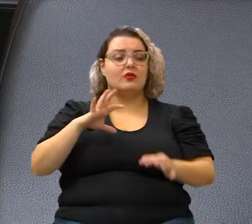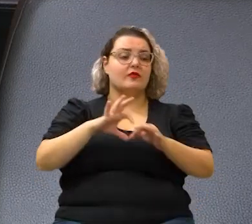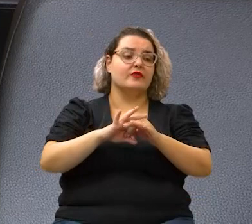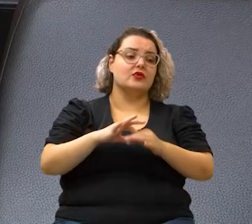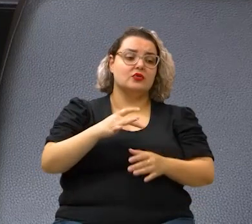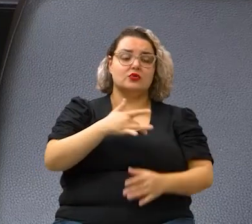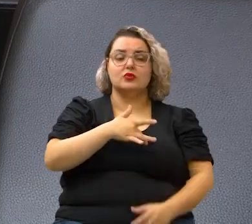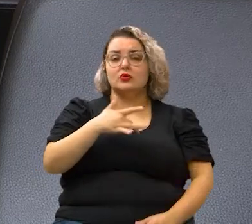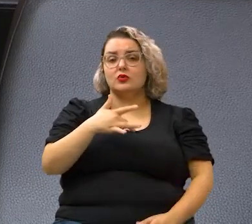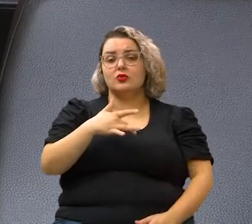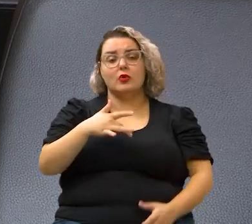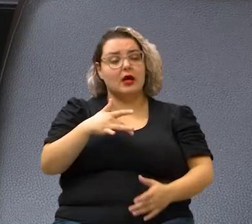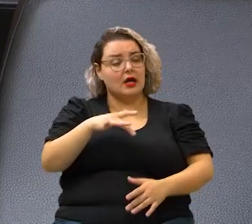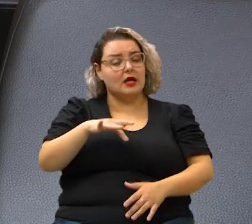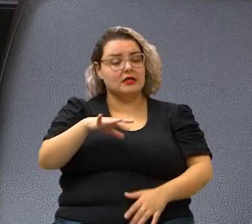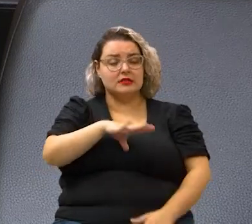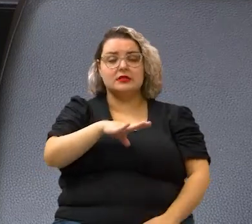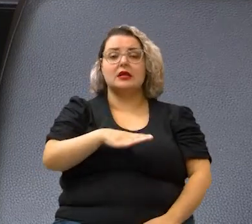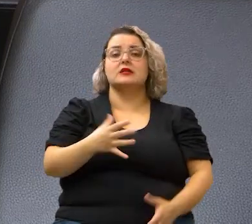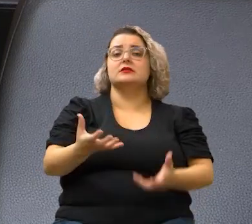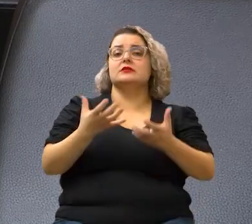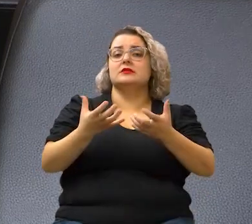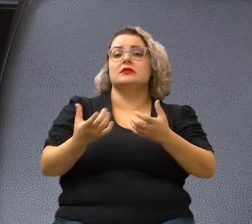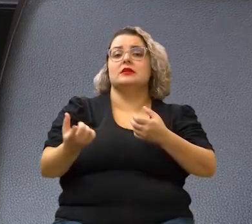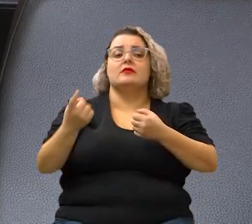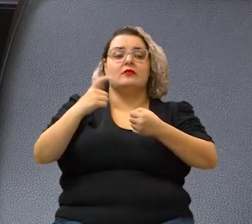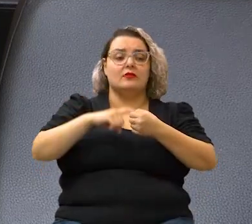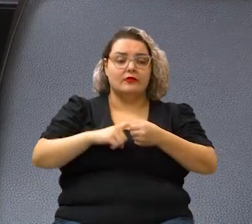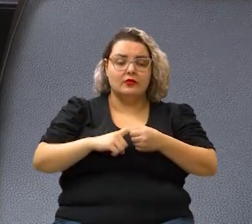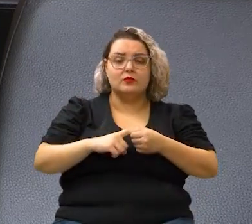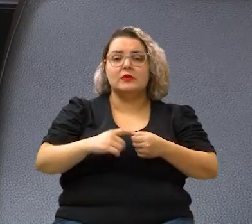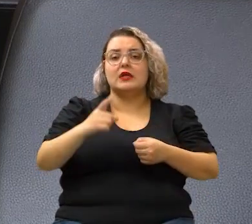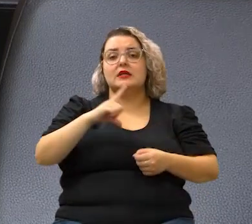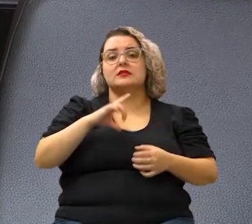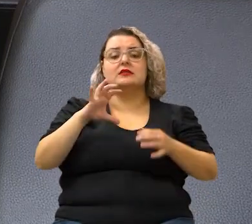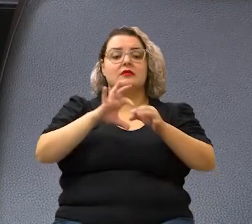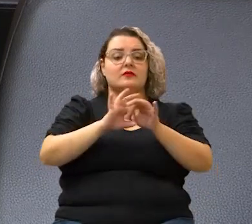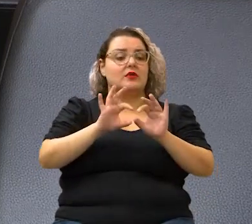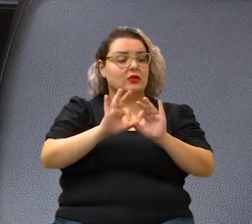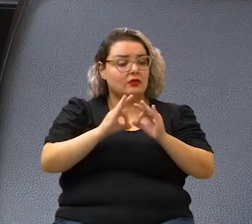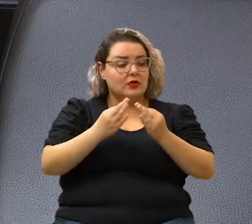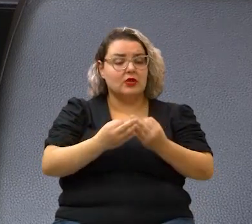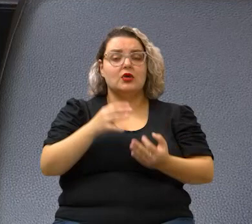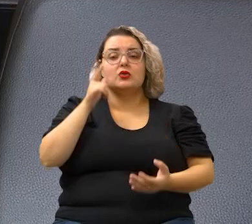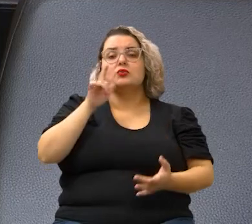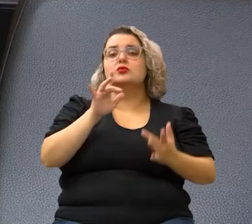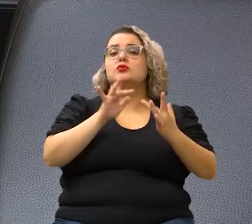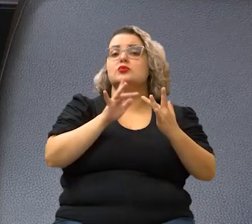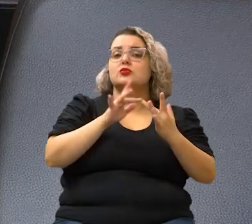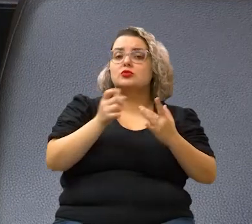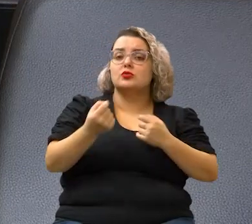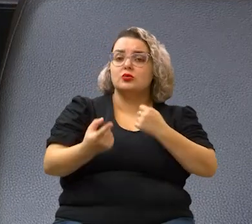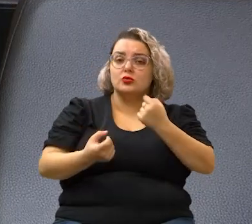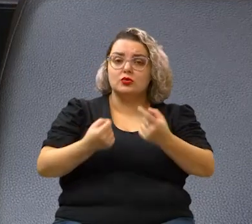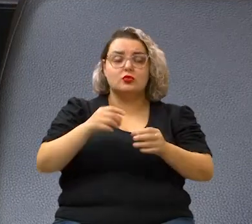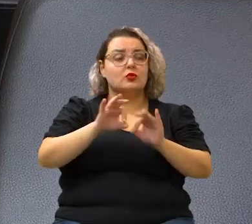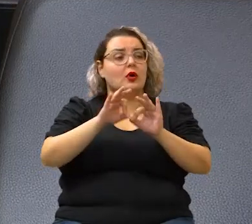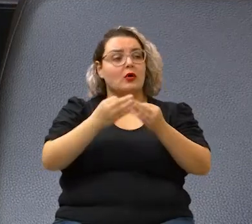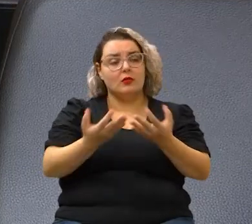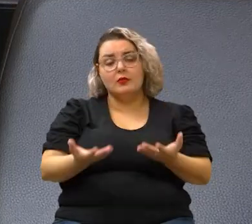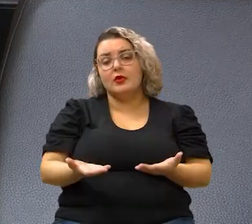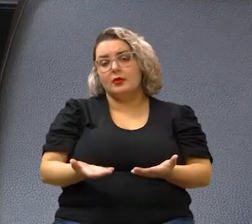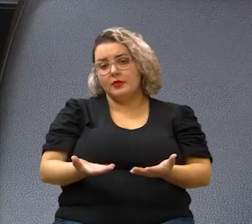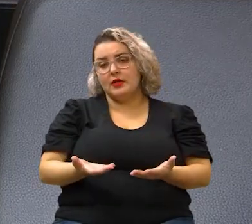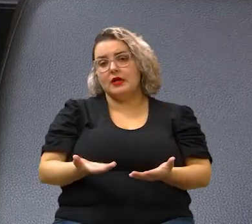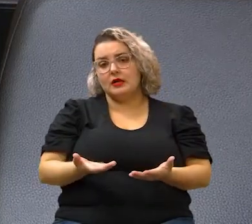dela com a cidade, se ela quer voltar para a cidade de origem, se ela tem vínculo familiar ainda, se consegue o contato com algum